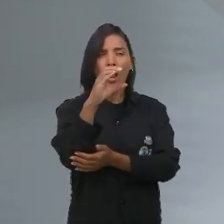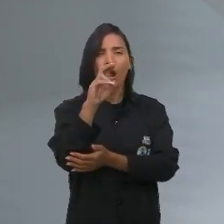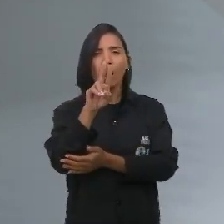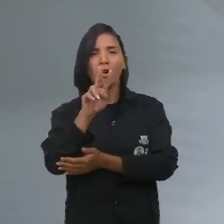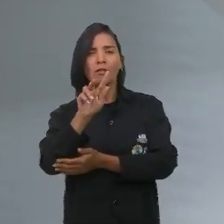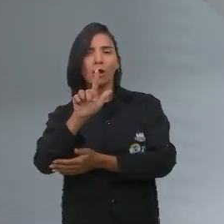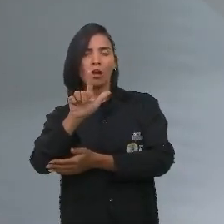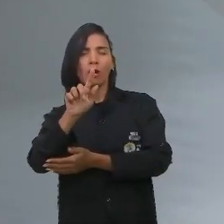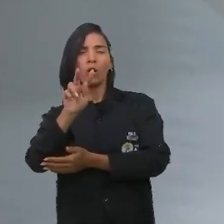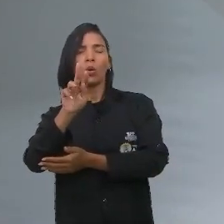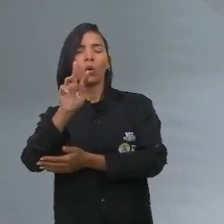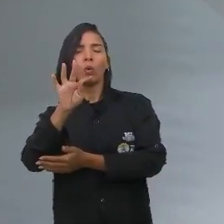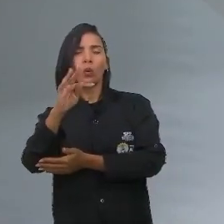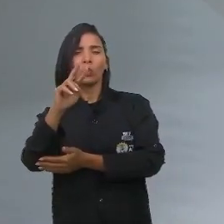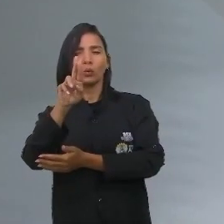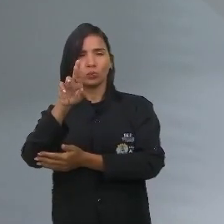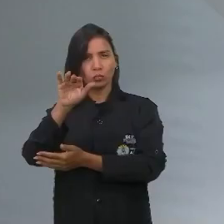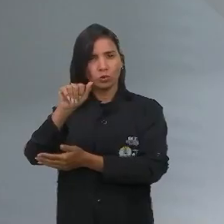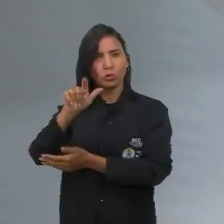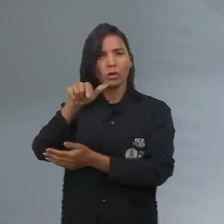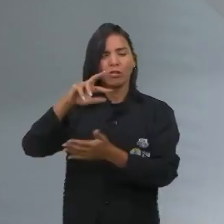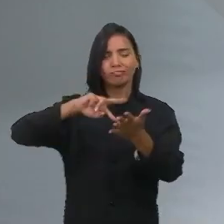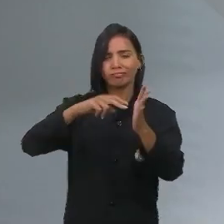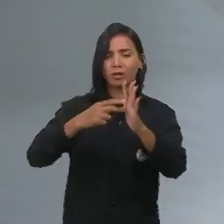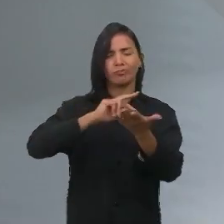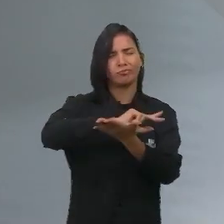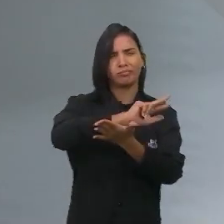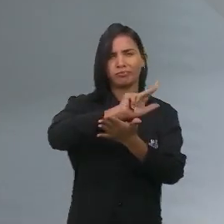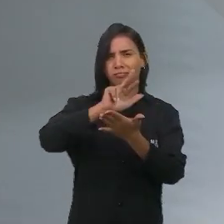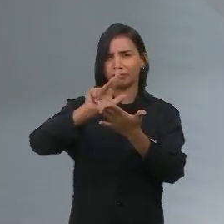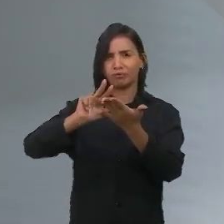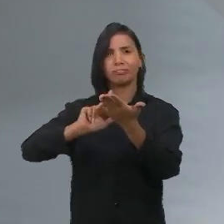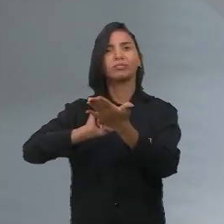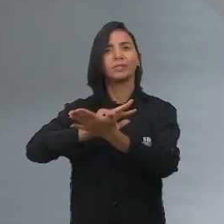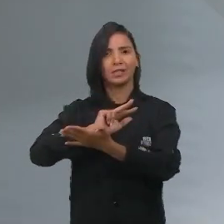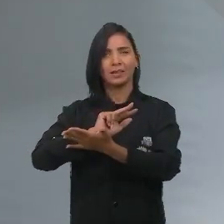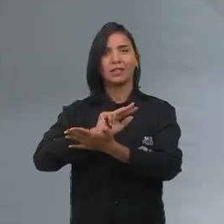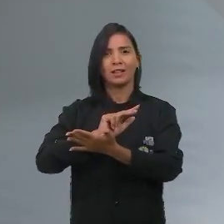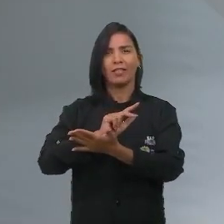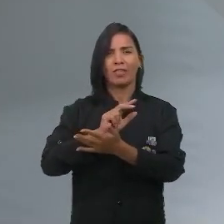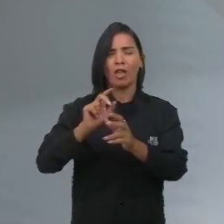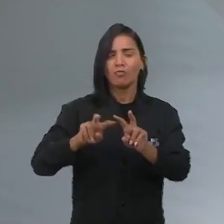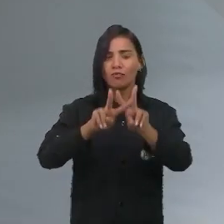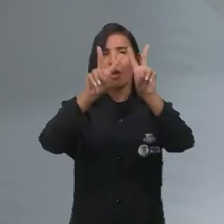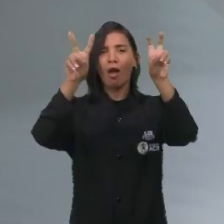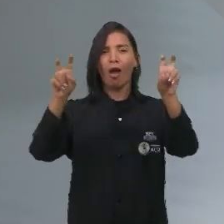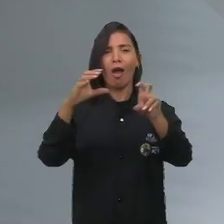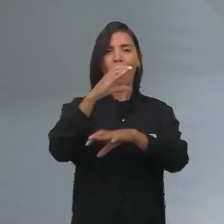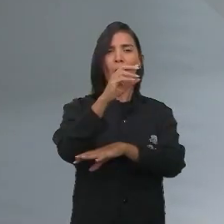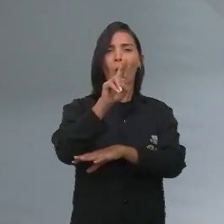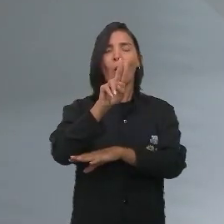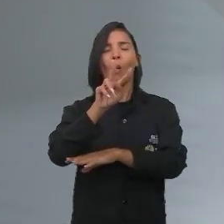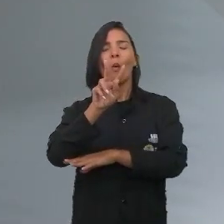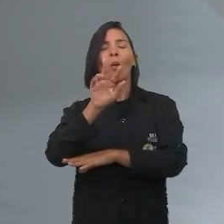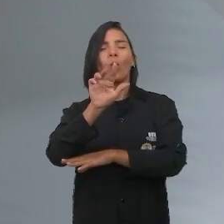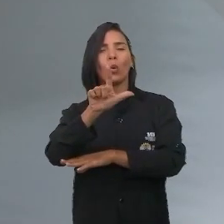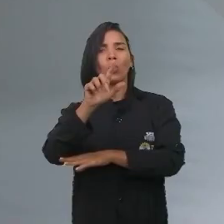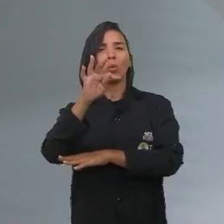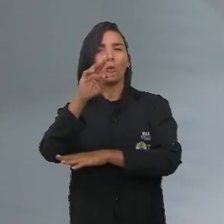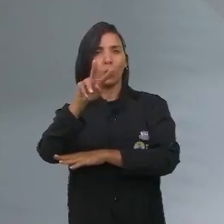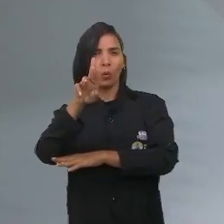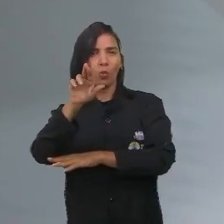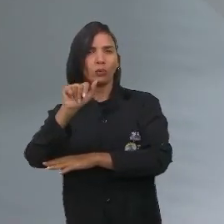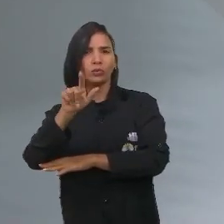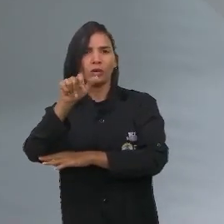ela tem significados diversos, digamos assim. Quando eu falo da cultura, eu também estou tratando, por exemplo,